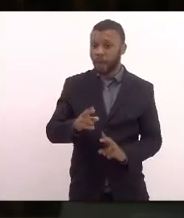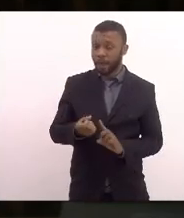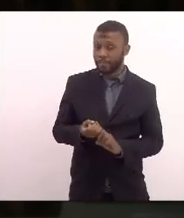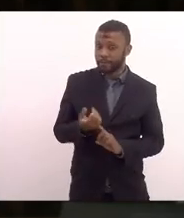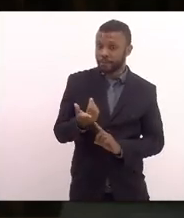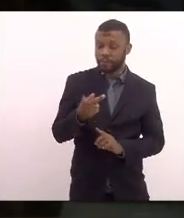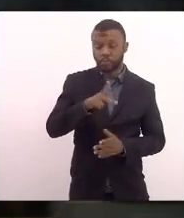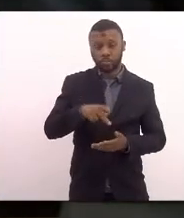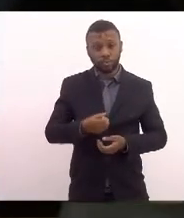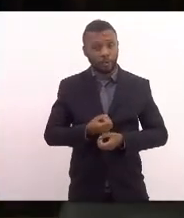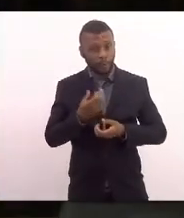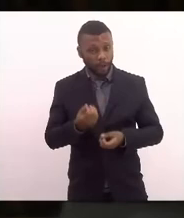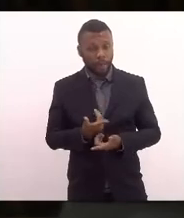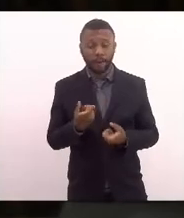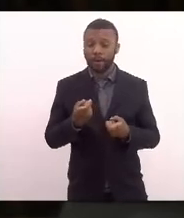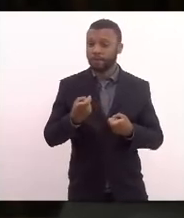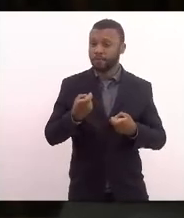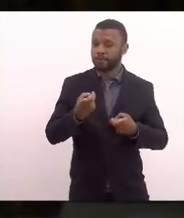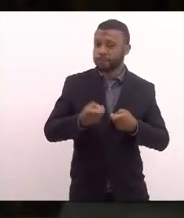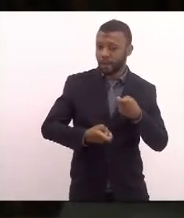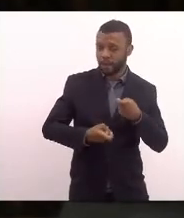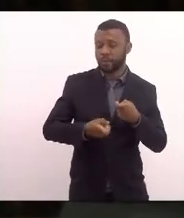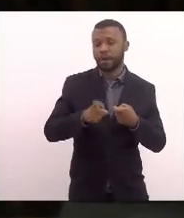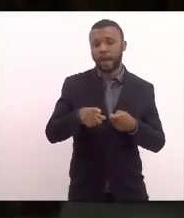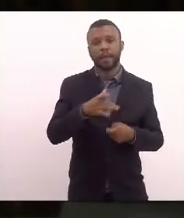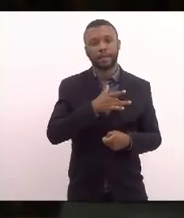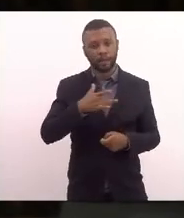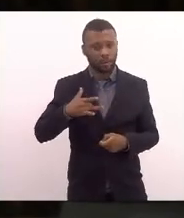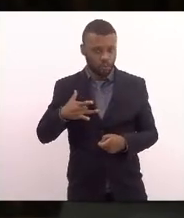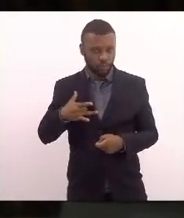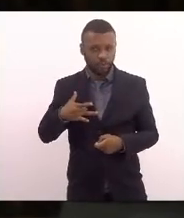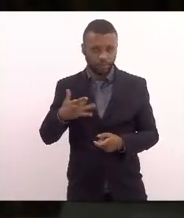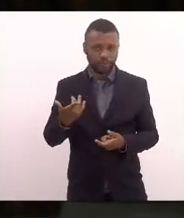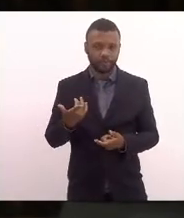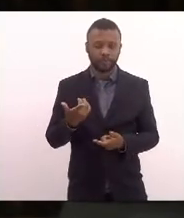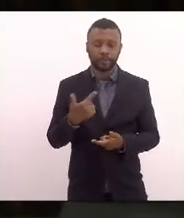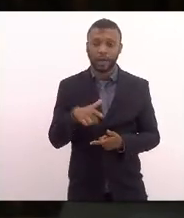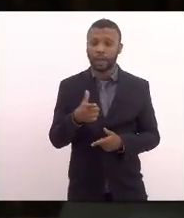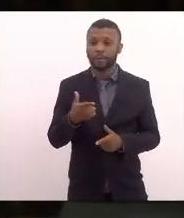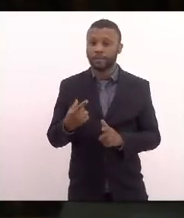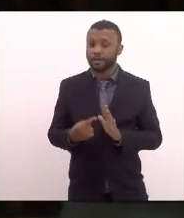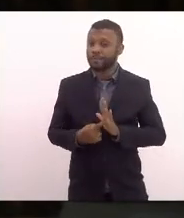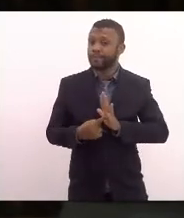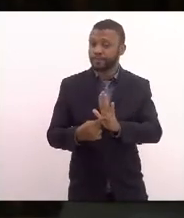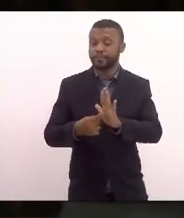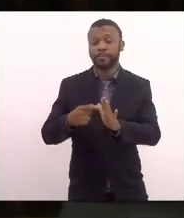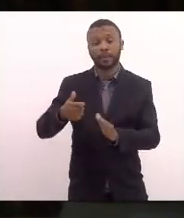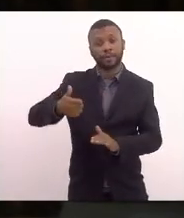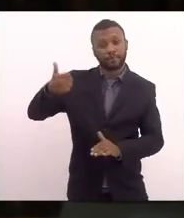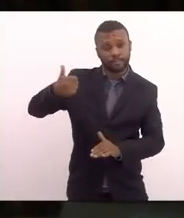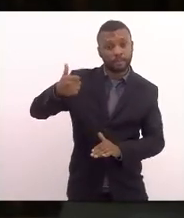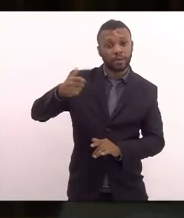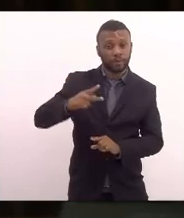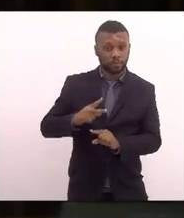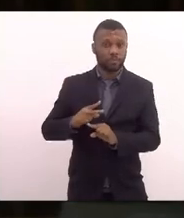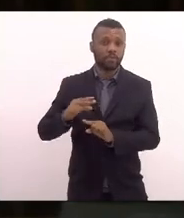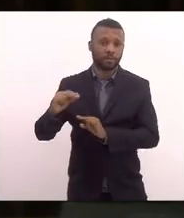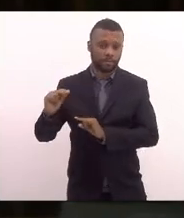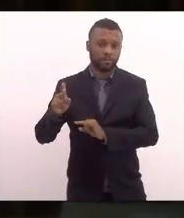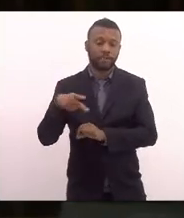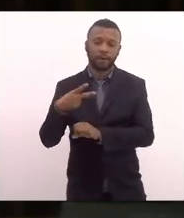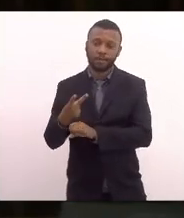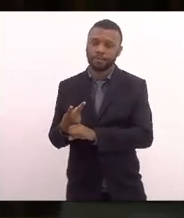de Santana Oliveira e Gisele Ferreira Sobrinho, classificado em primeiro lugar para receber o